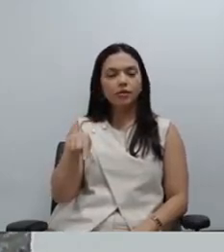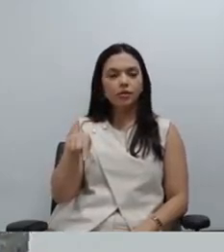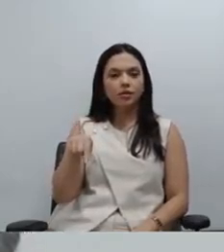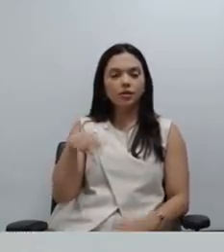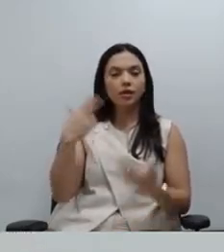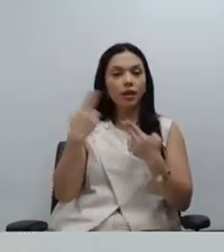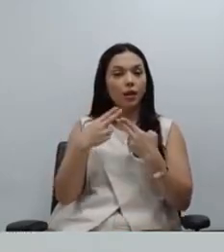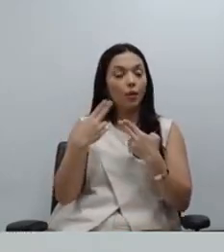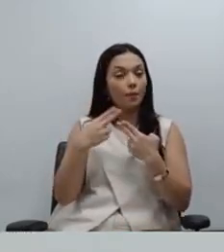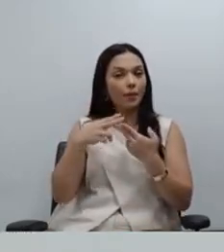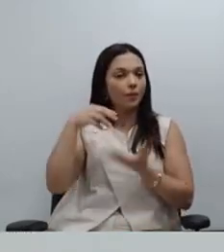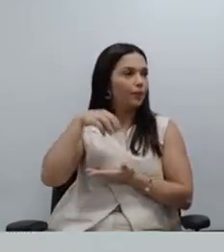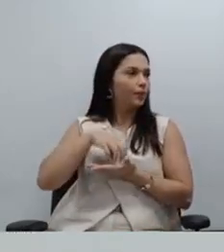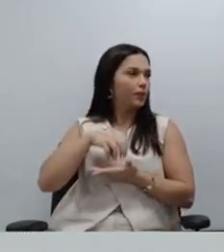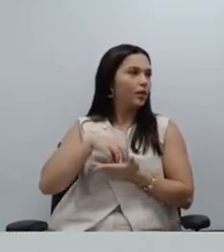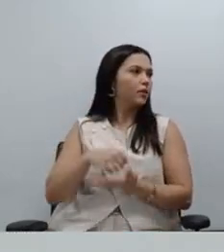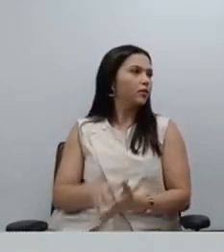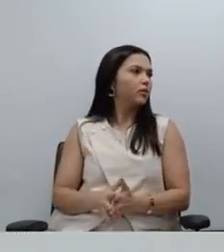Tatuapé.